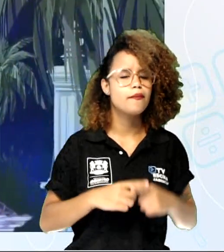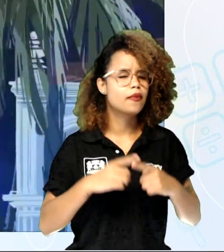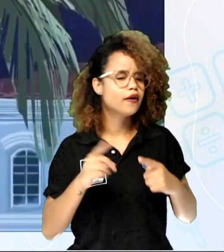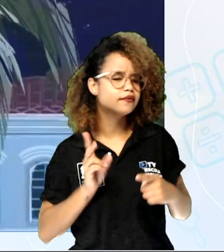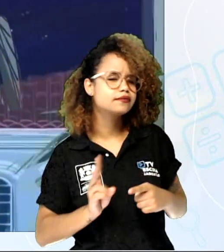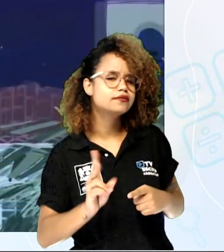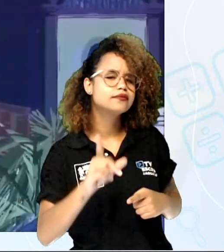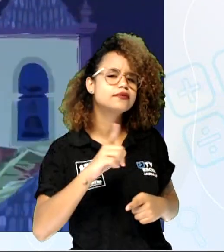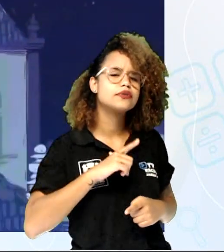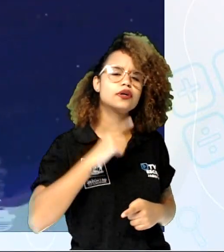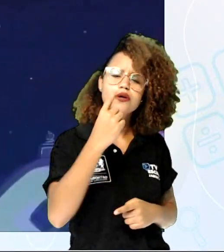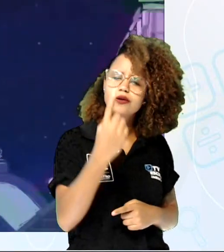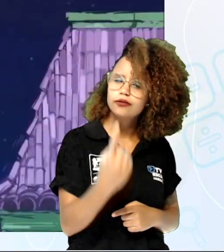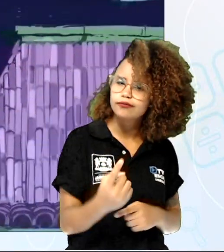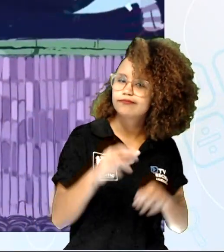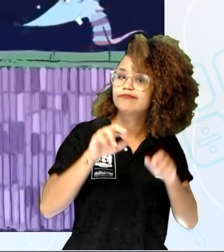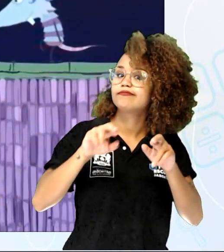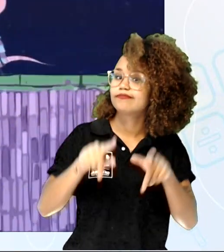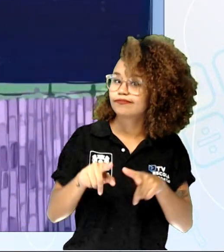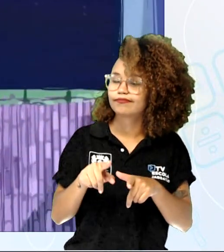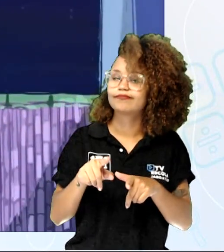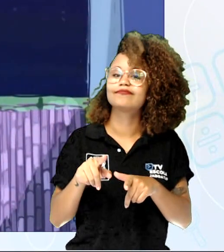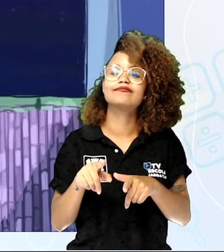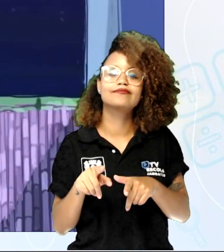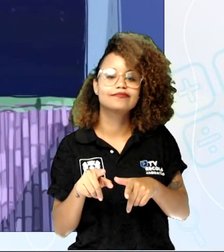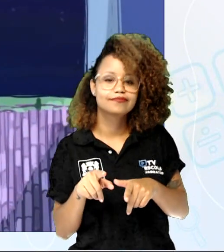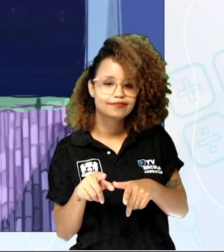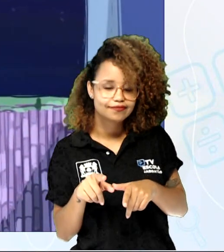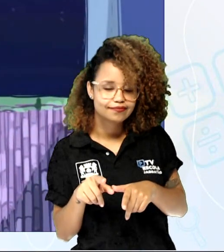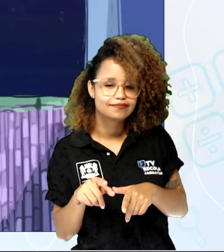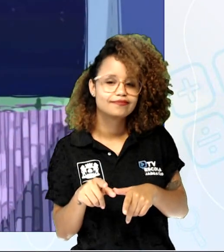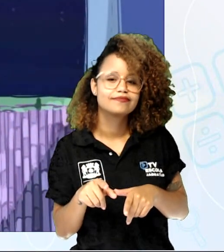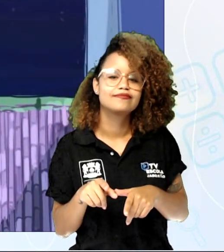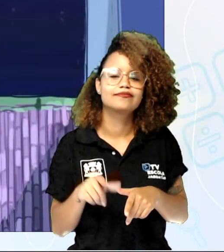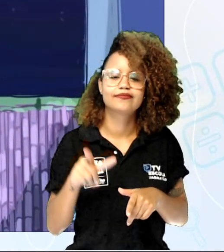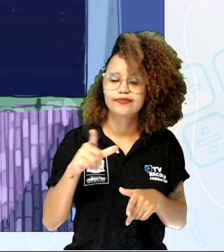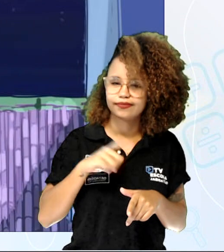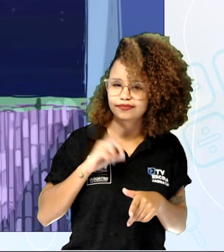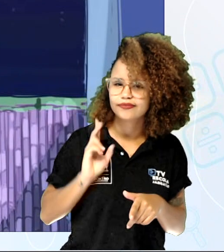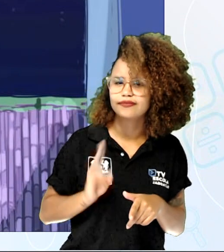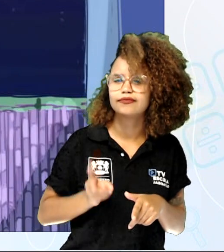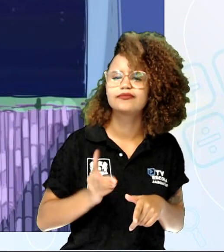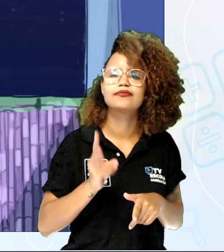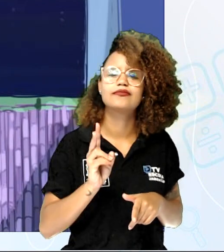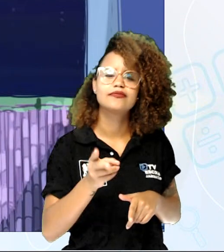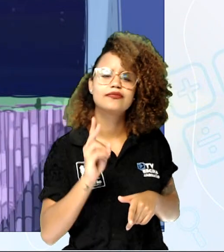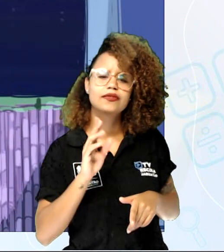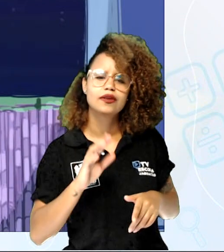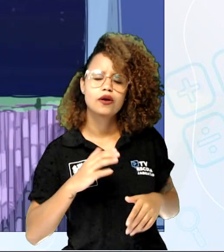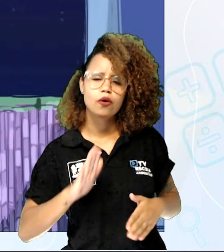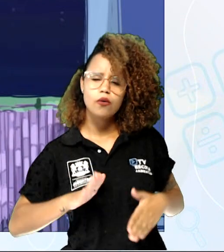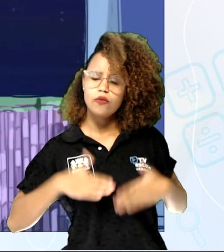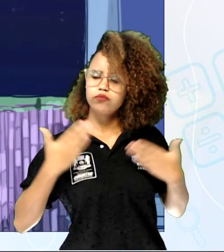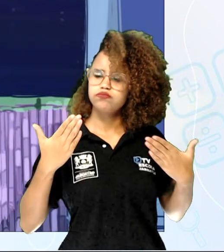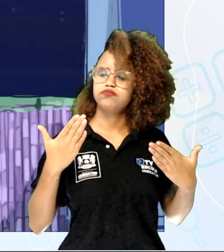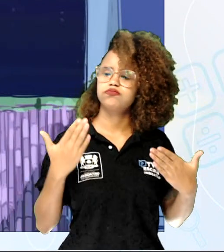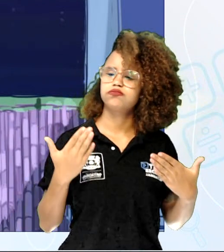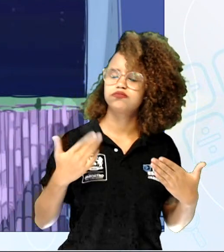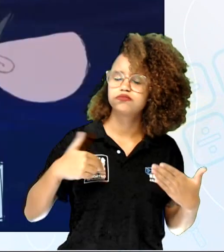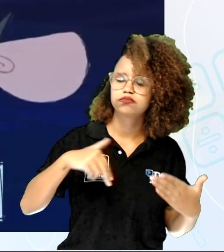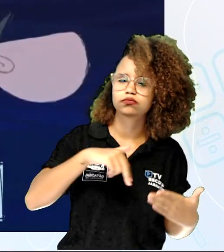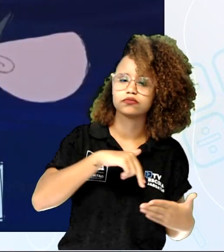Sempre tem um que é diferente, tem sempre um que até surpreende a